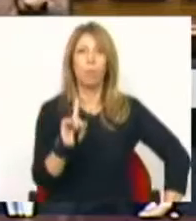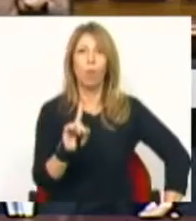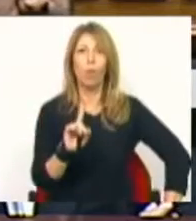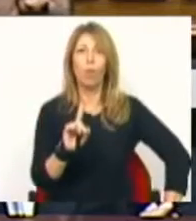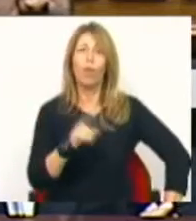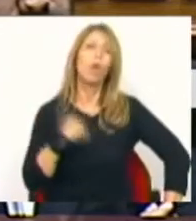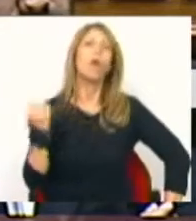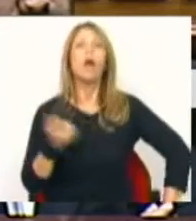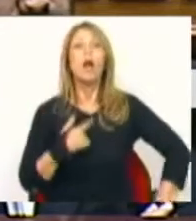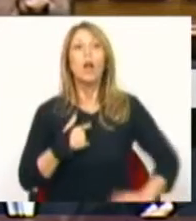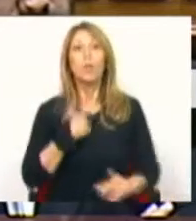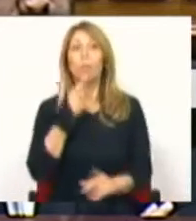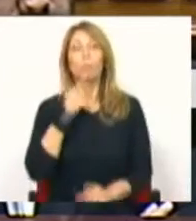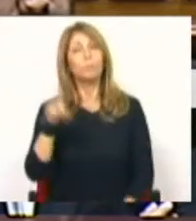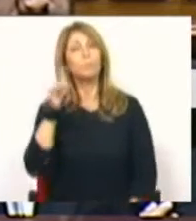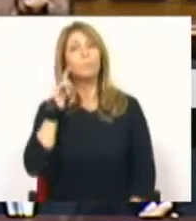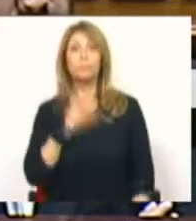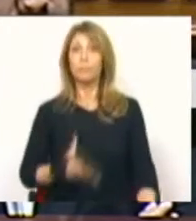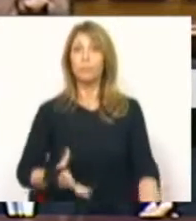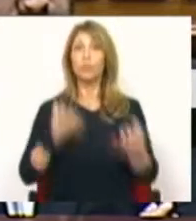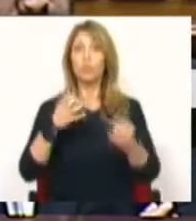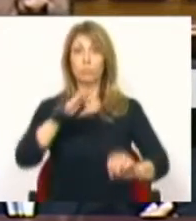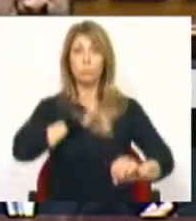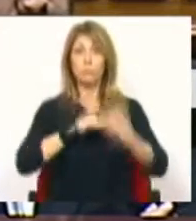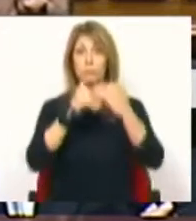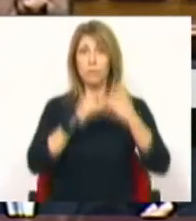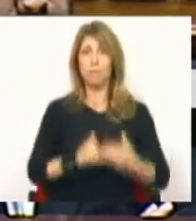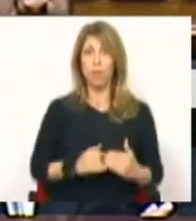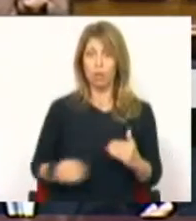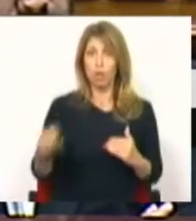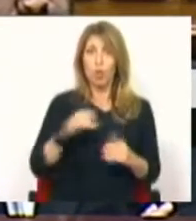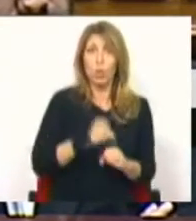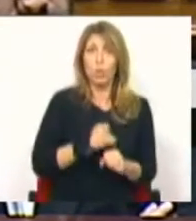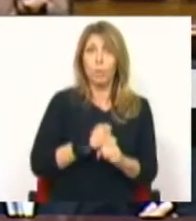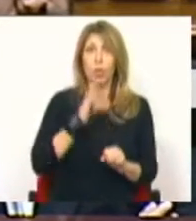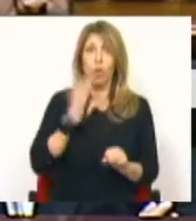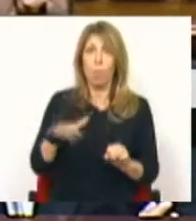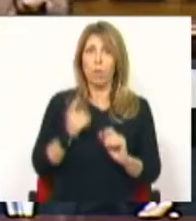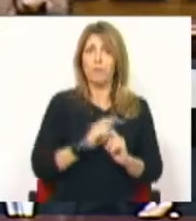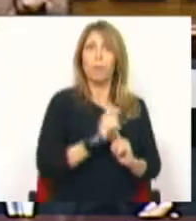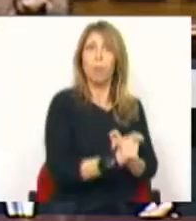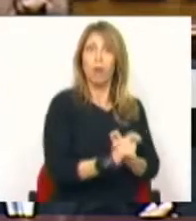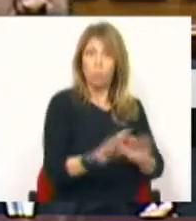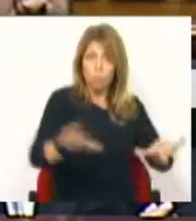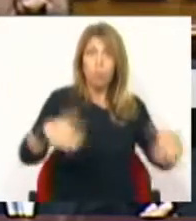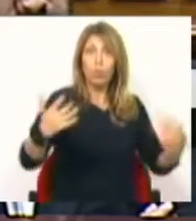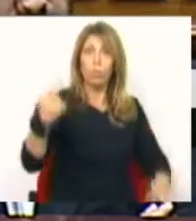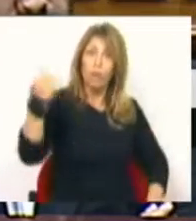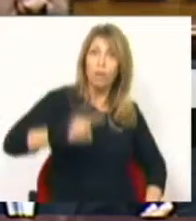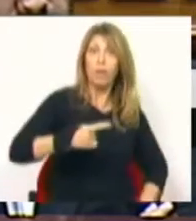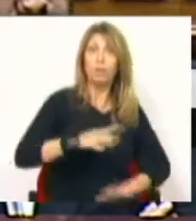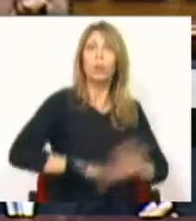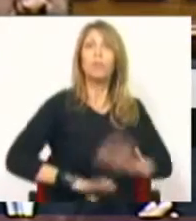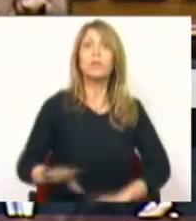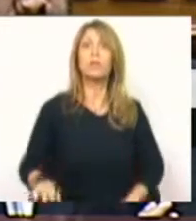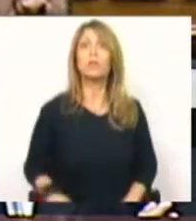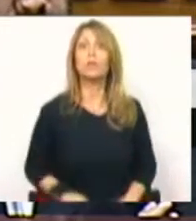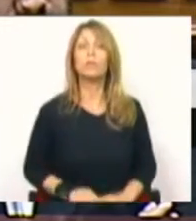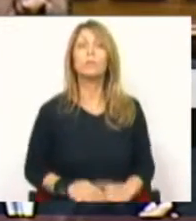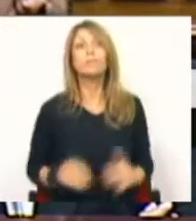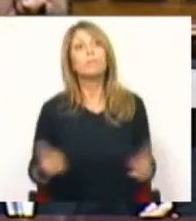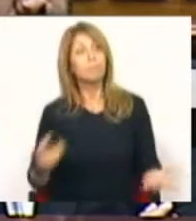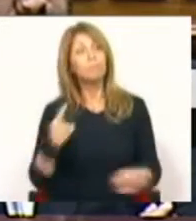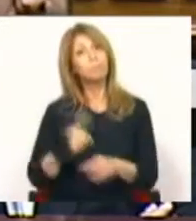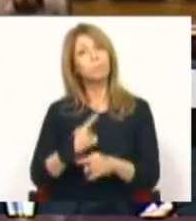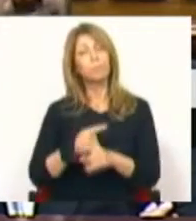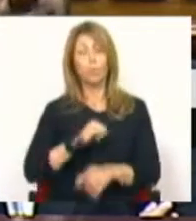definir que existe um salário abaixo do qual nenhum trabalhador pode ser pago podemos devemos fazê lo e aliás com